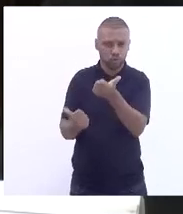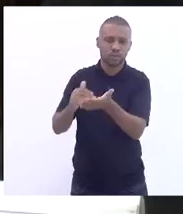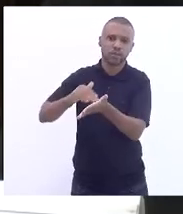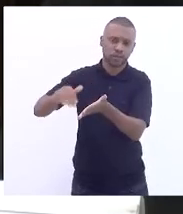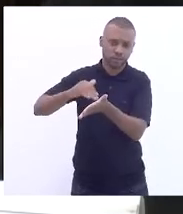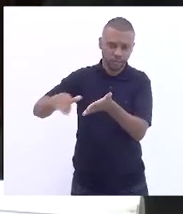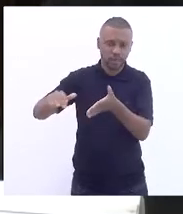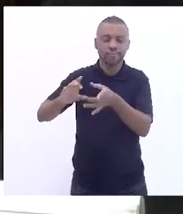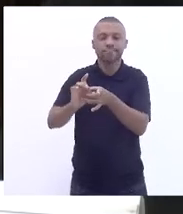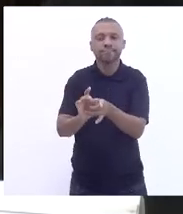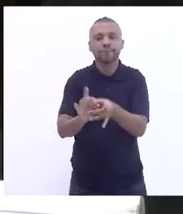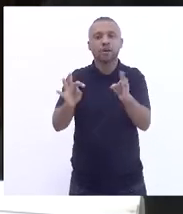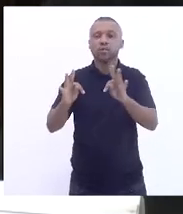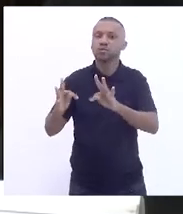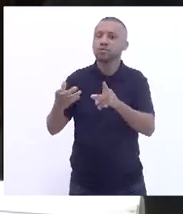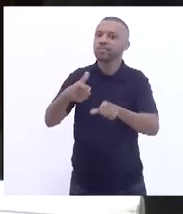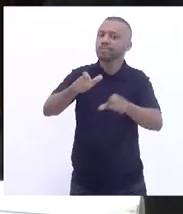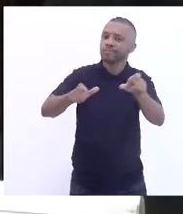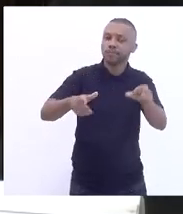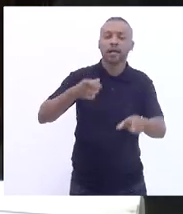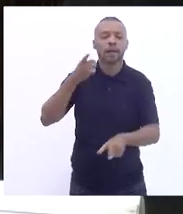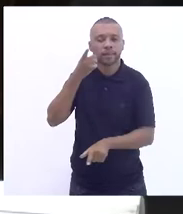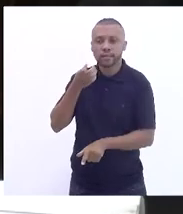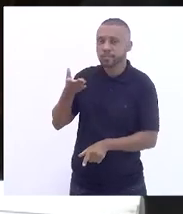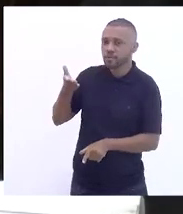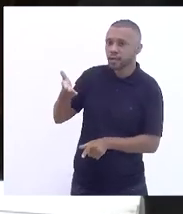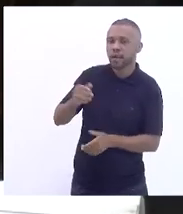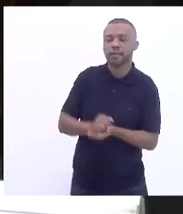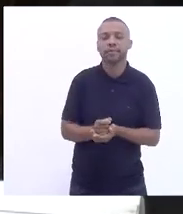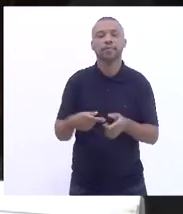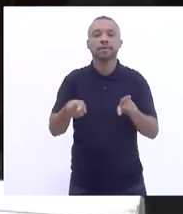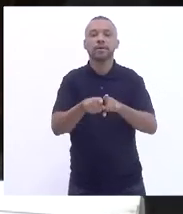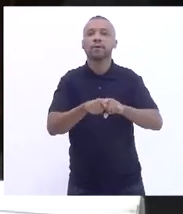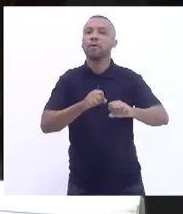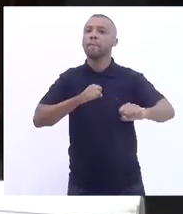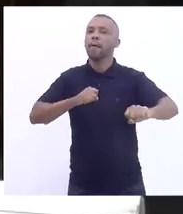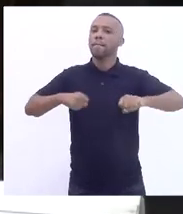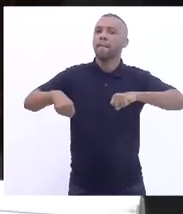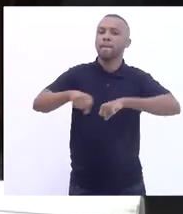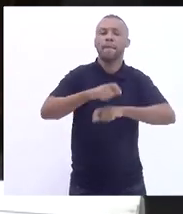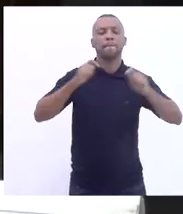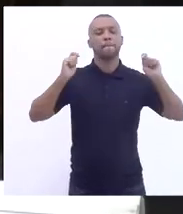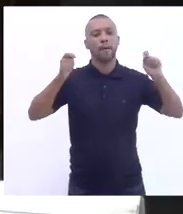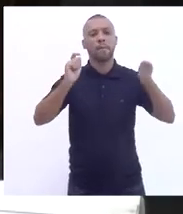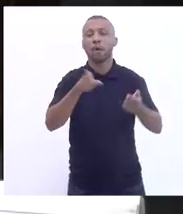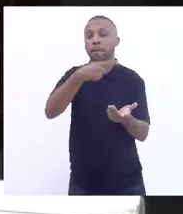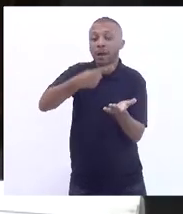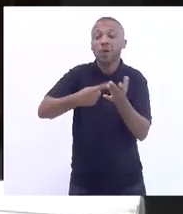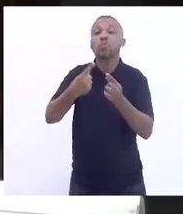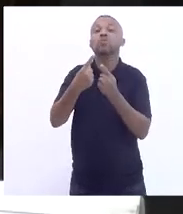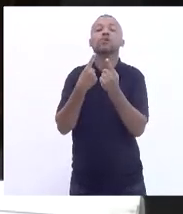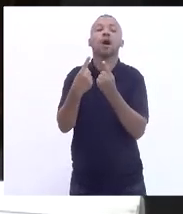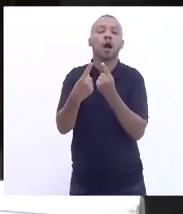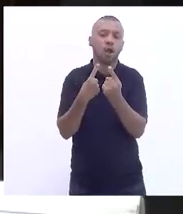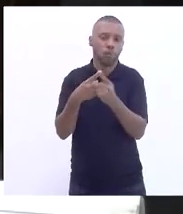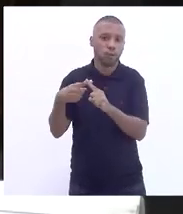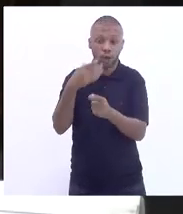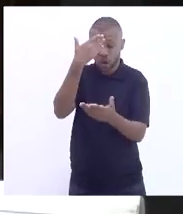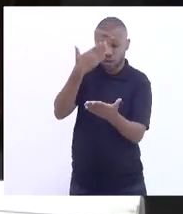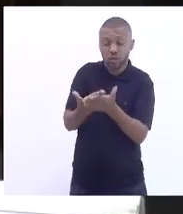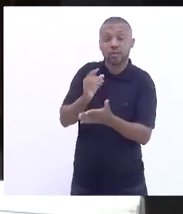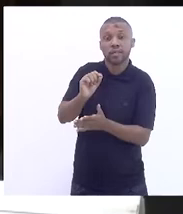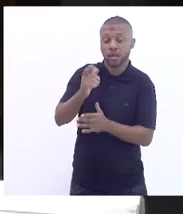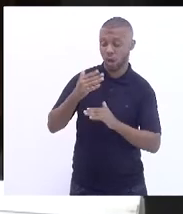humanos à disposição de todos aqui das parlamentares à disposição dos movimentos sociais para um diálogo porque eu acho que a gente não